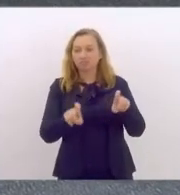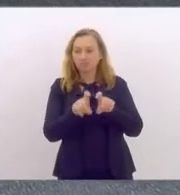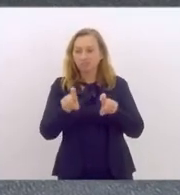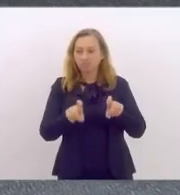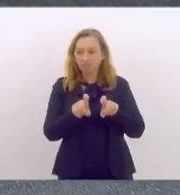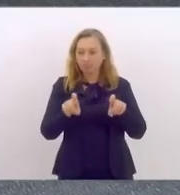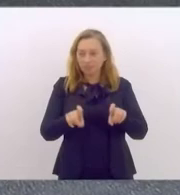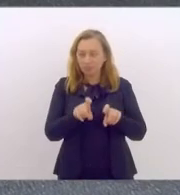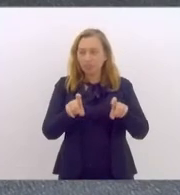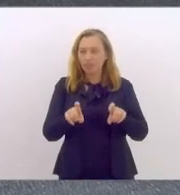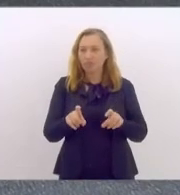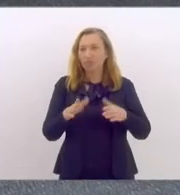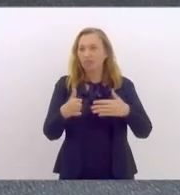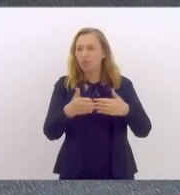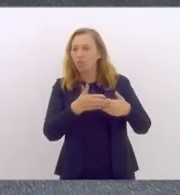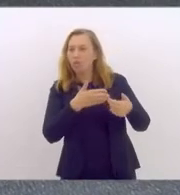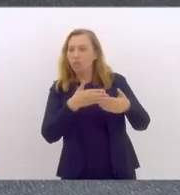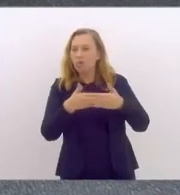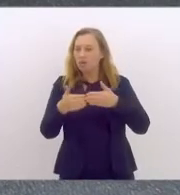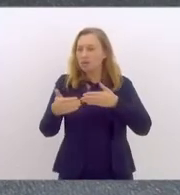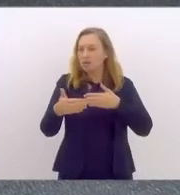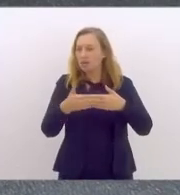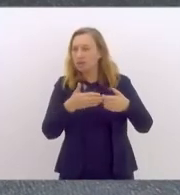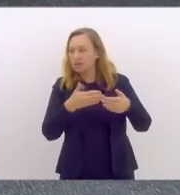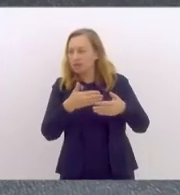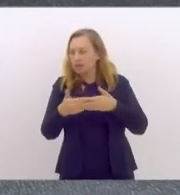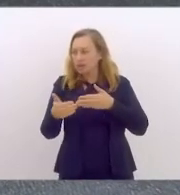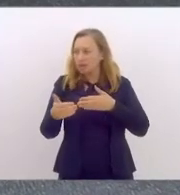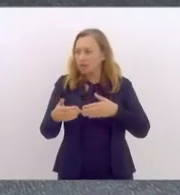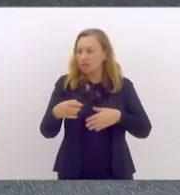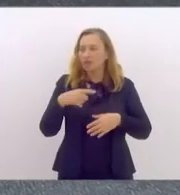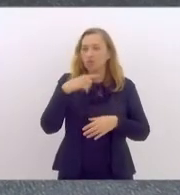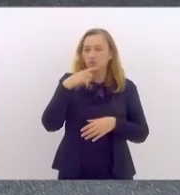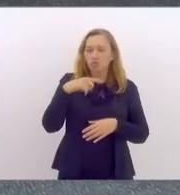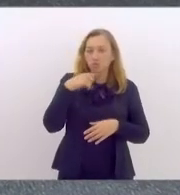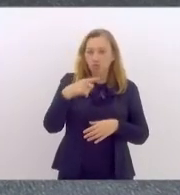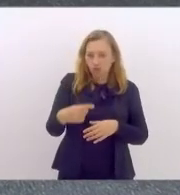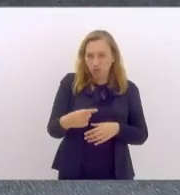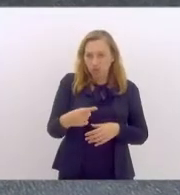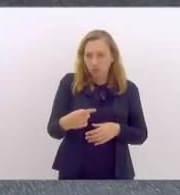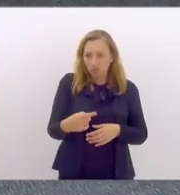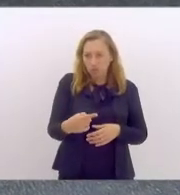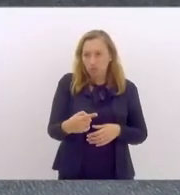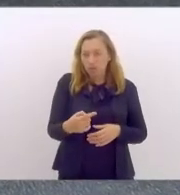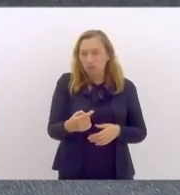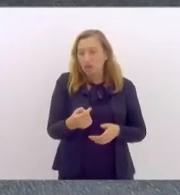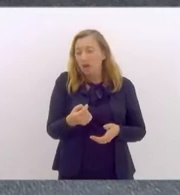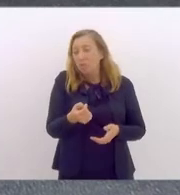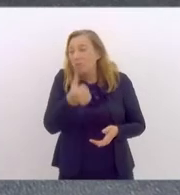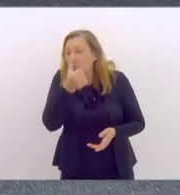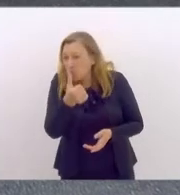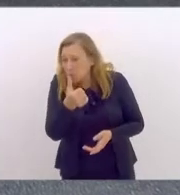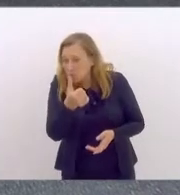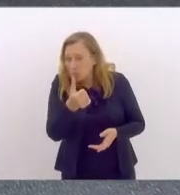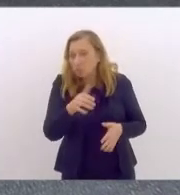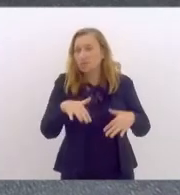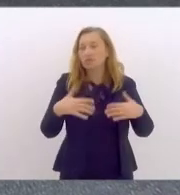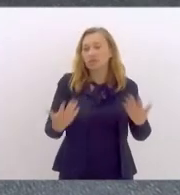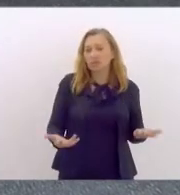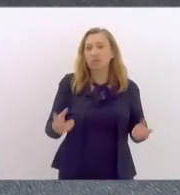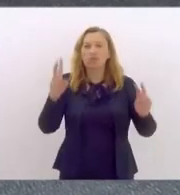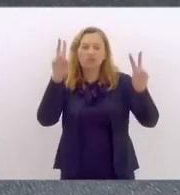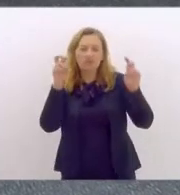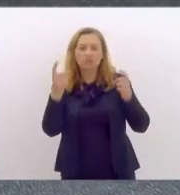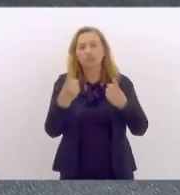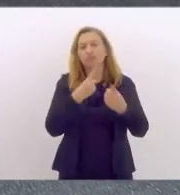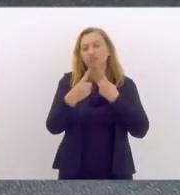qualquer bula é absolutamente quase nula e essa questão vem